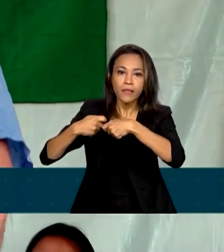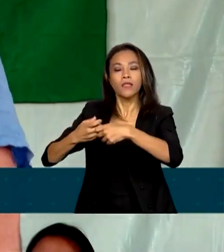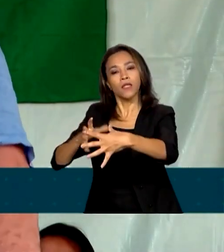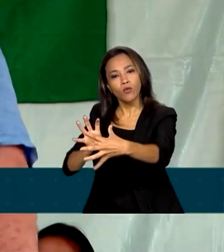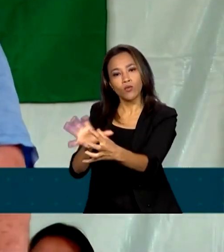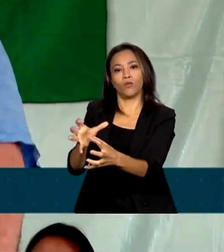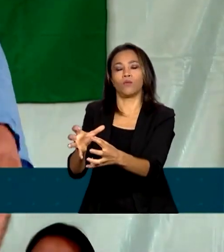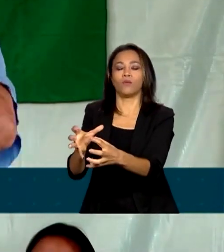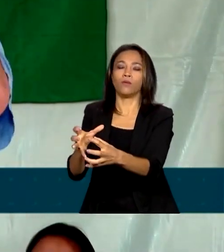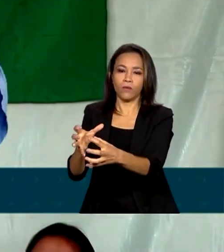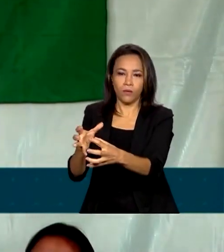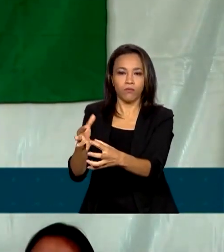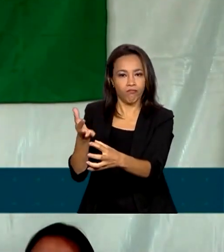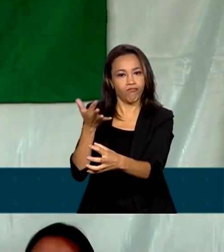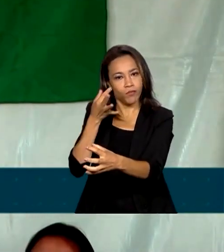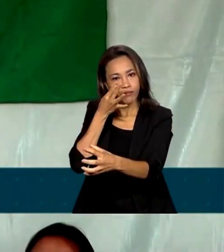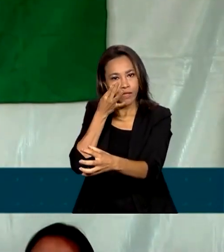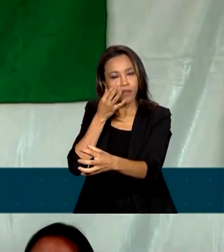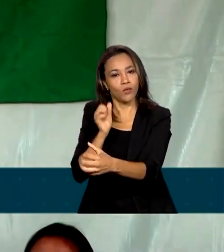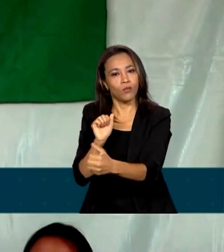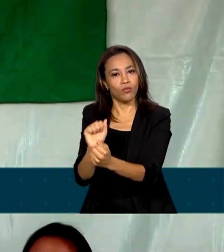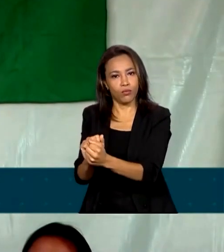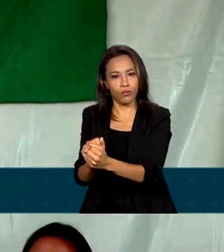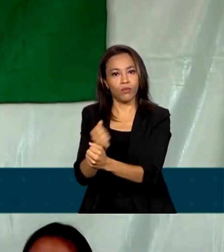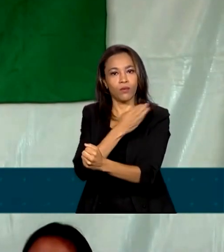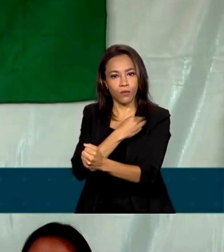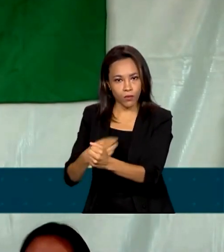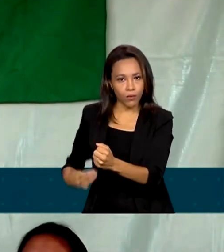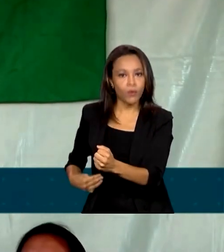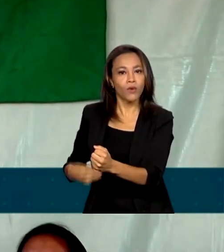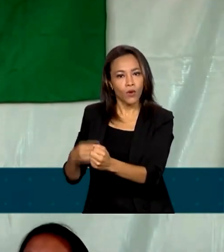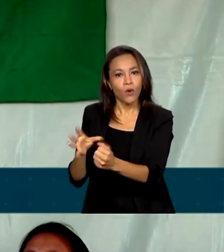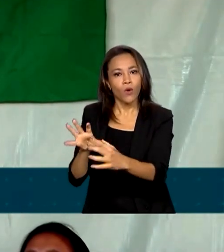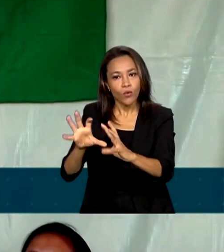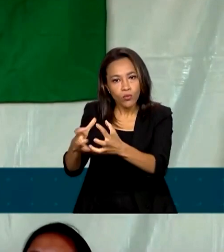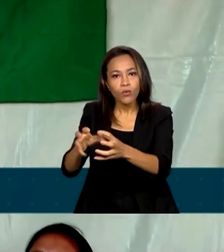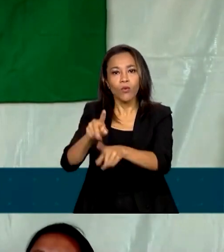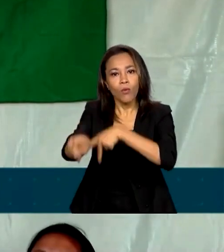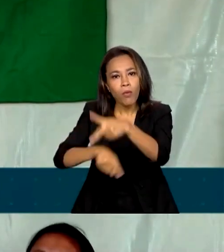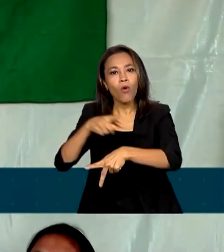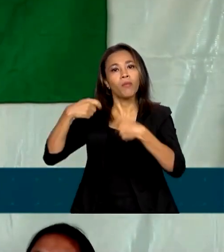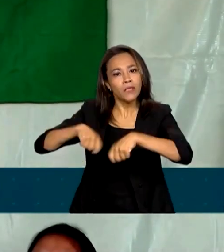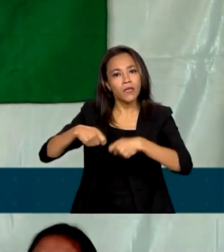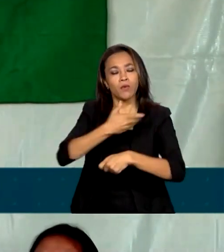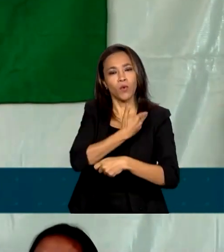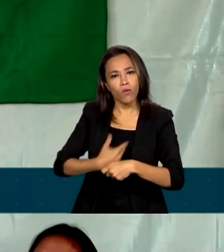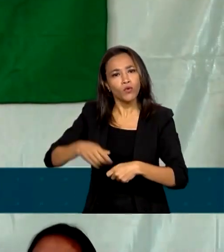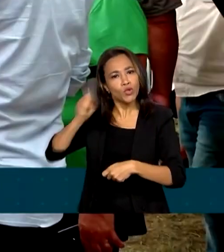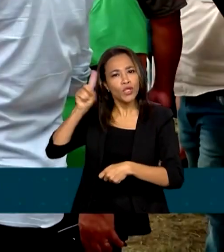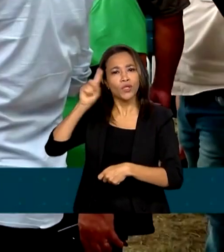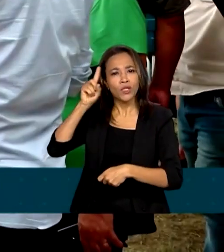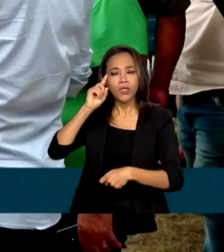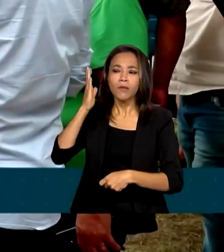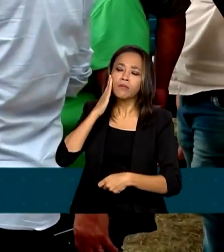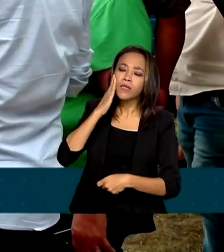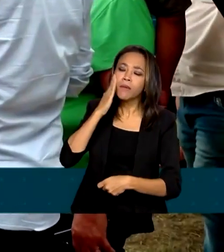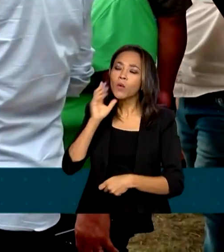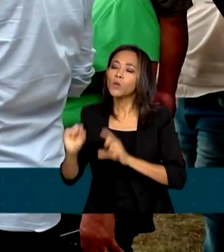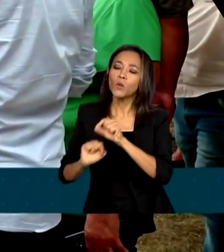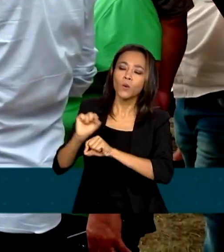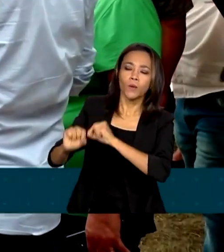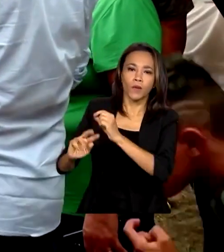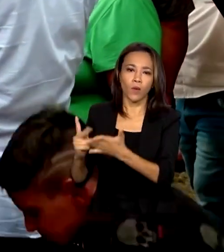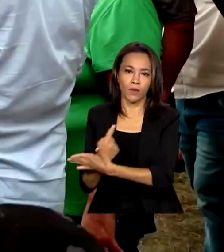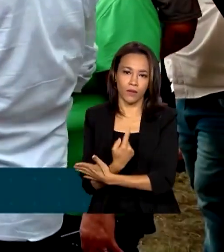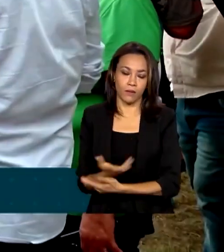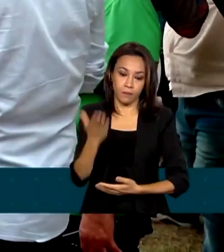precisa. Nós queremos voltar a ter um governo que esteja presente no dia a dia das pessoas. Para diminuir os efeitos